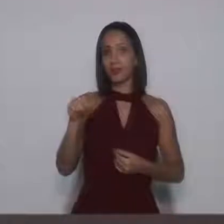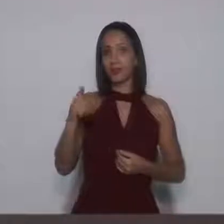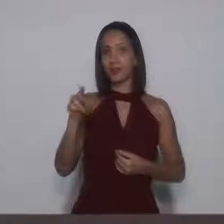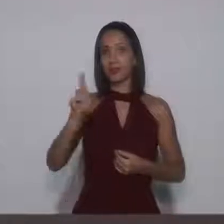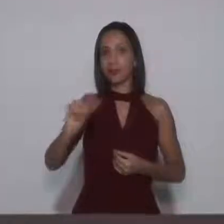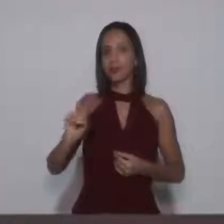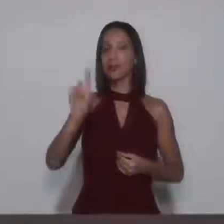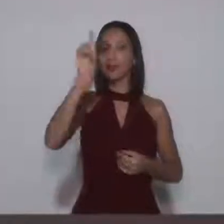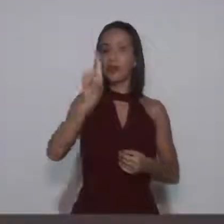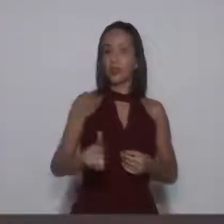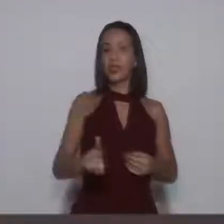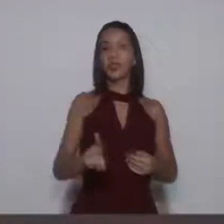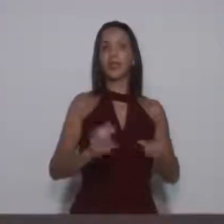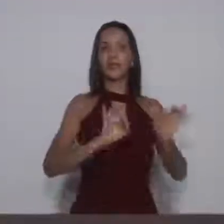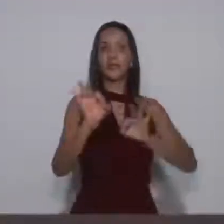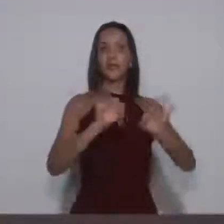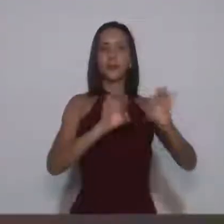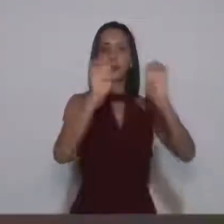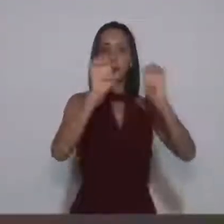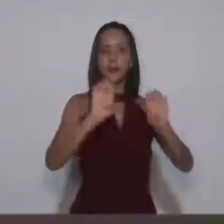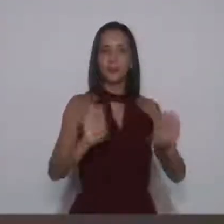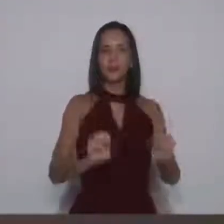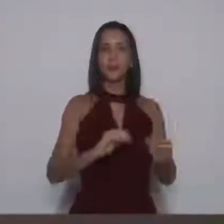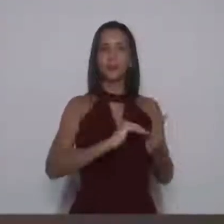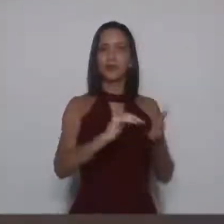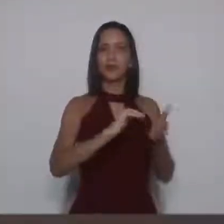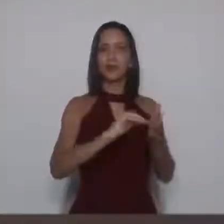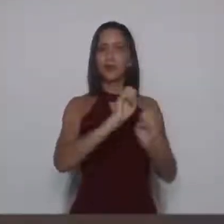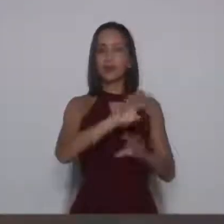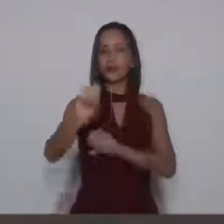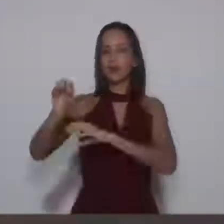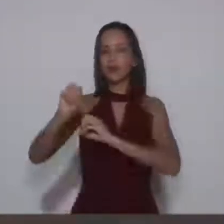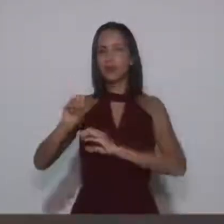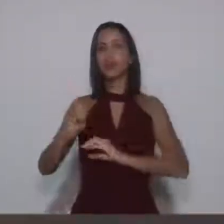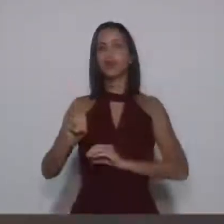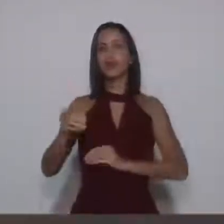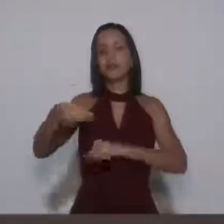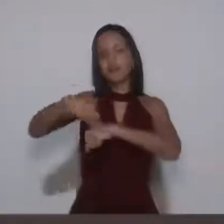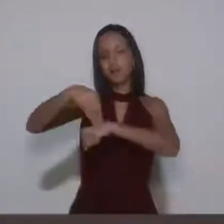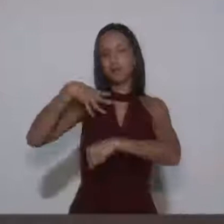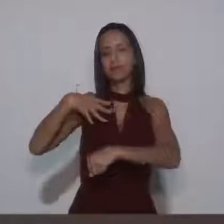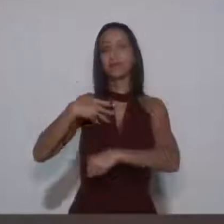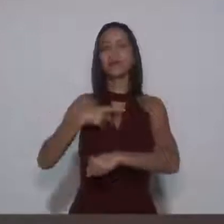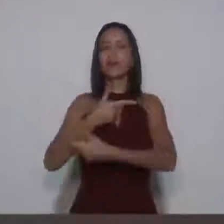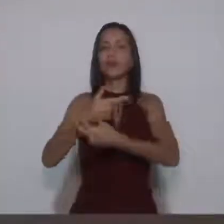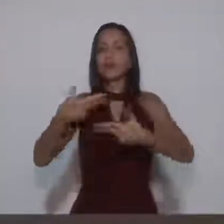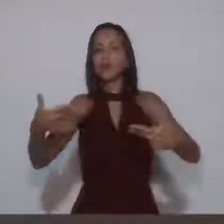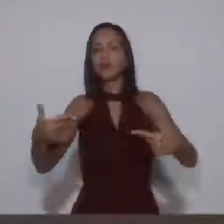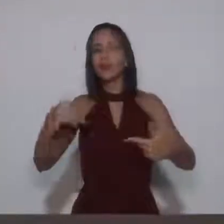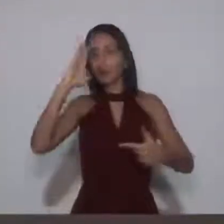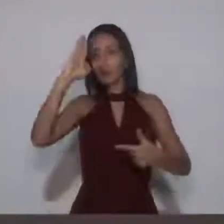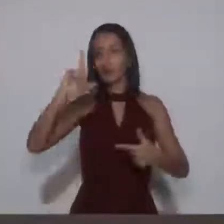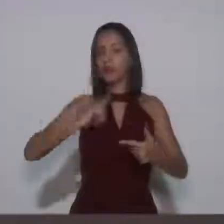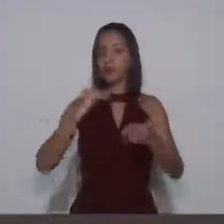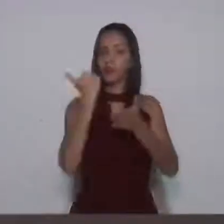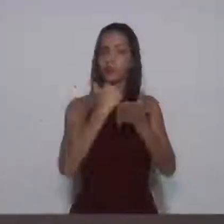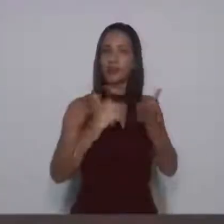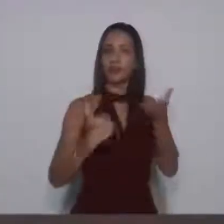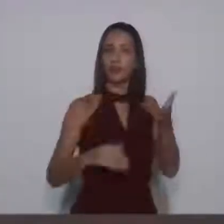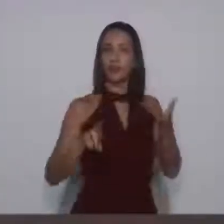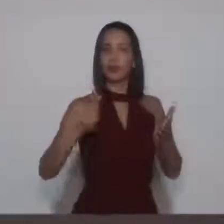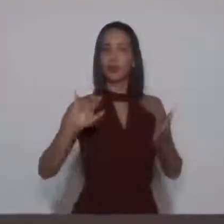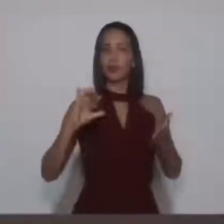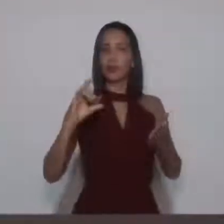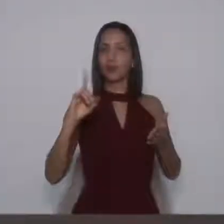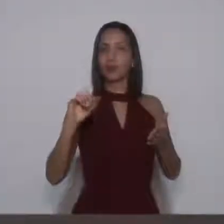de infraestrutura da Secretaria de Educação, e ele me passou algumas reformas, especificamente do Ricardo Junco, onde